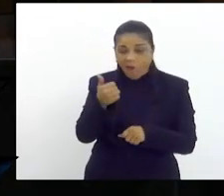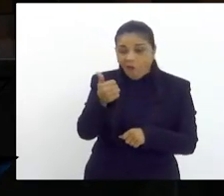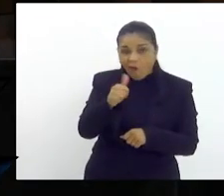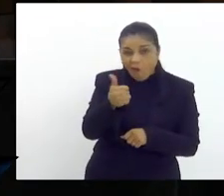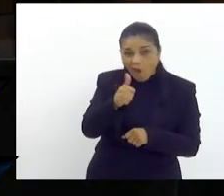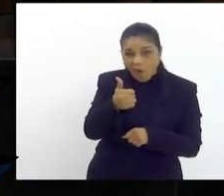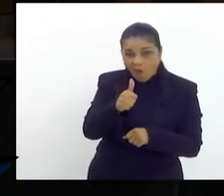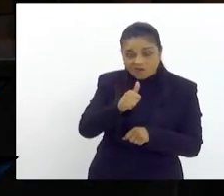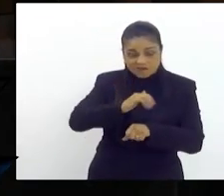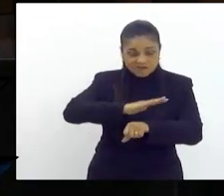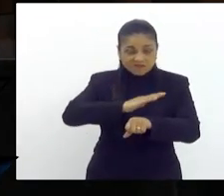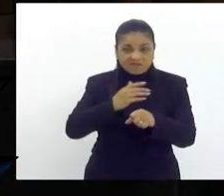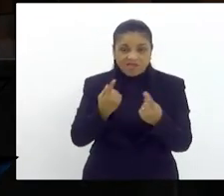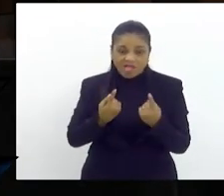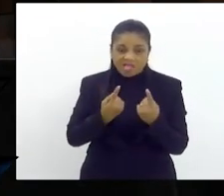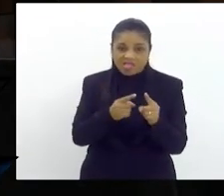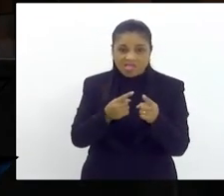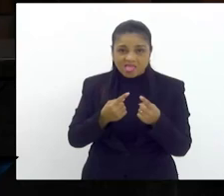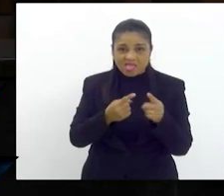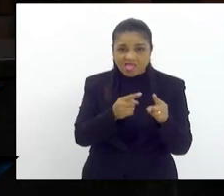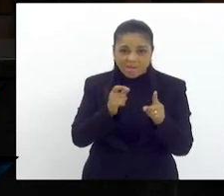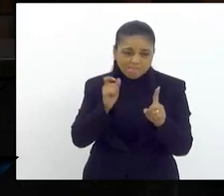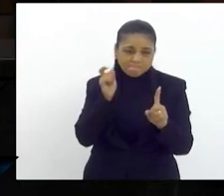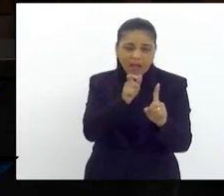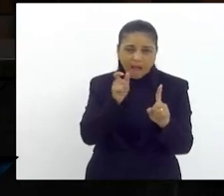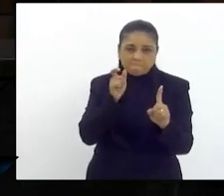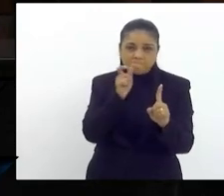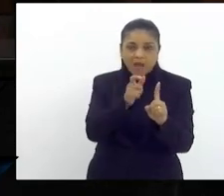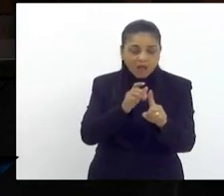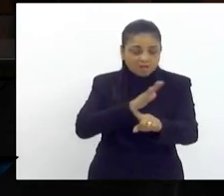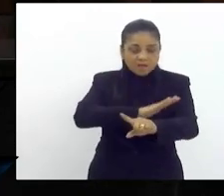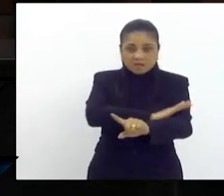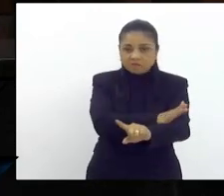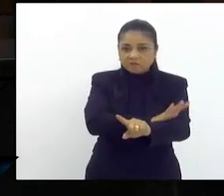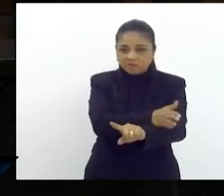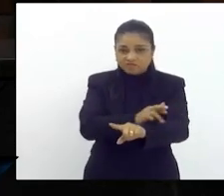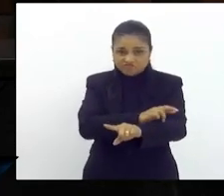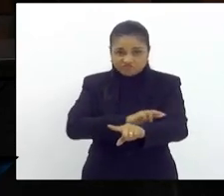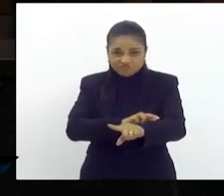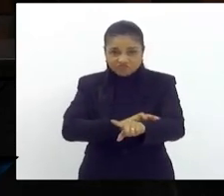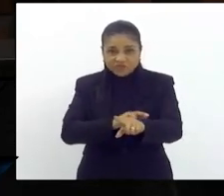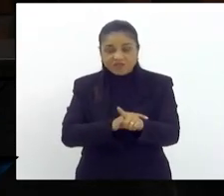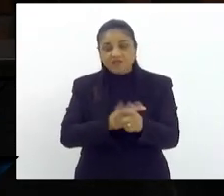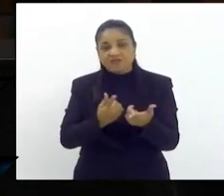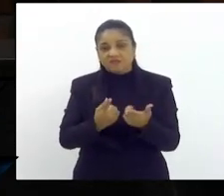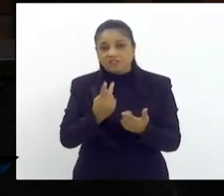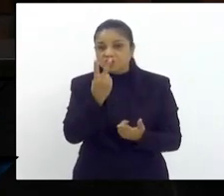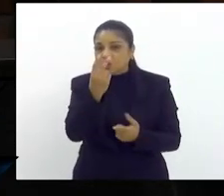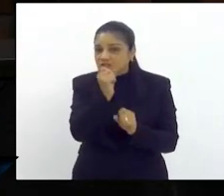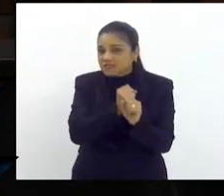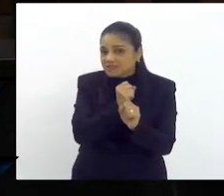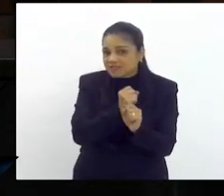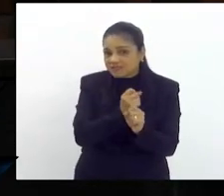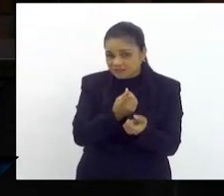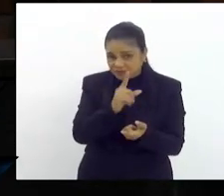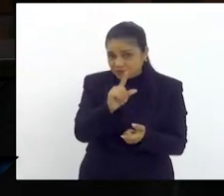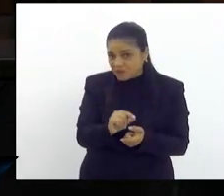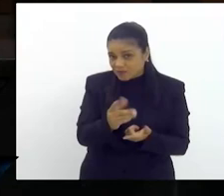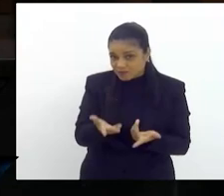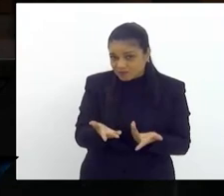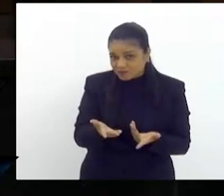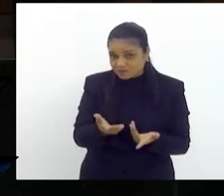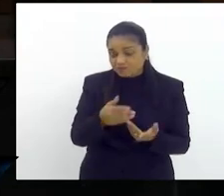casos de racismo em menos de dois anos nosso estado